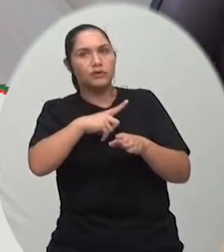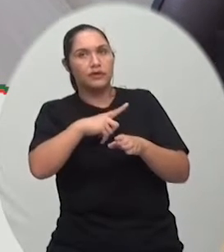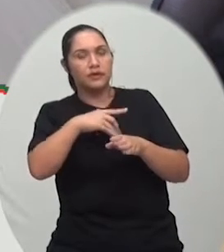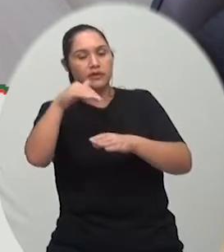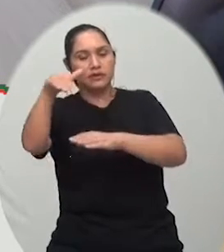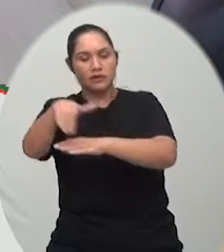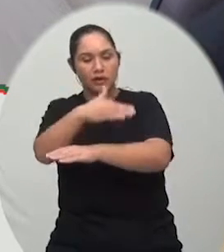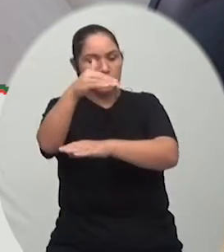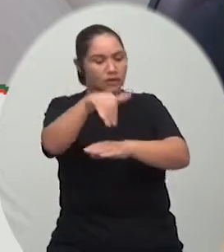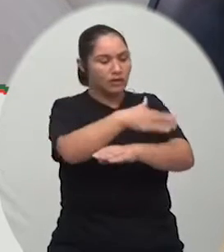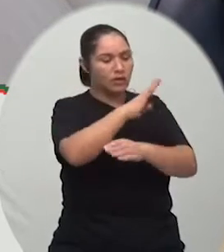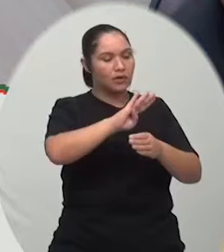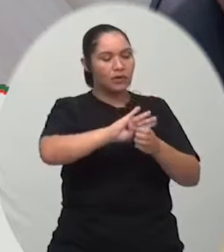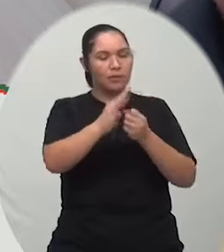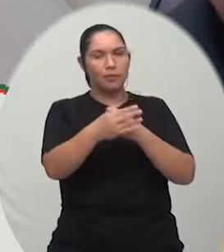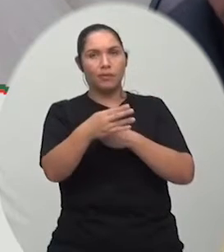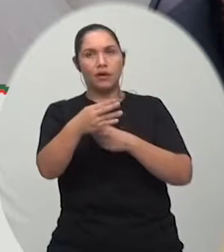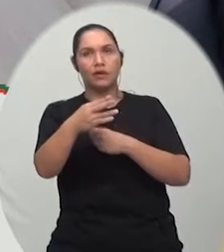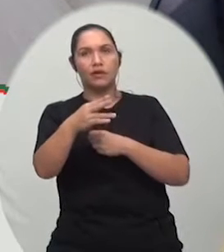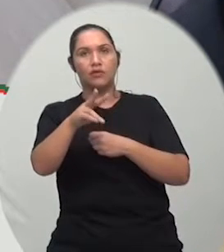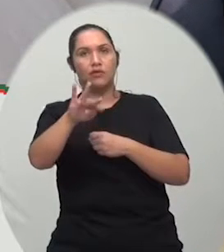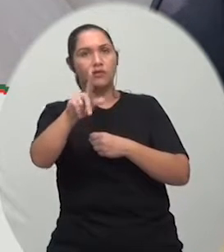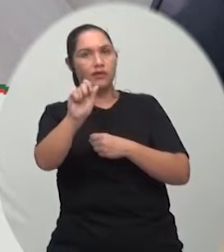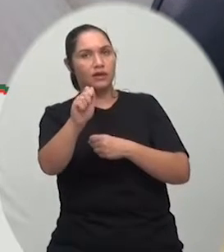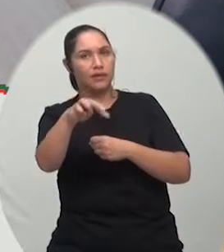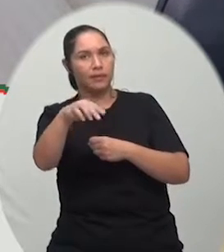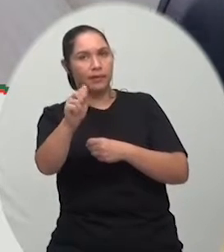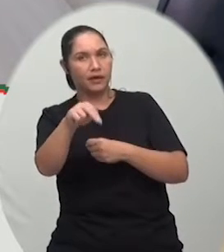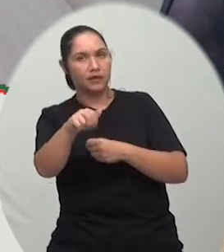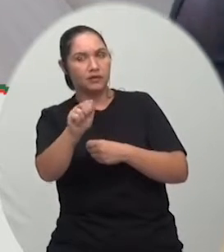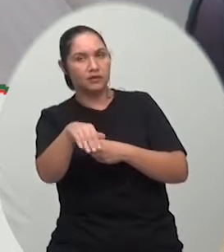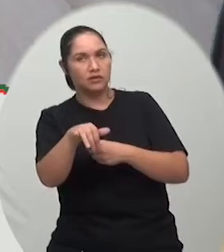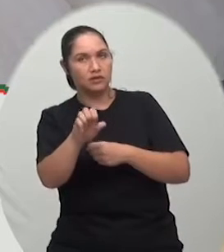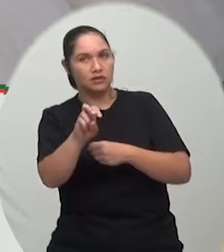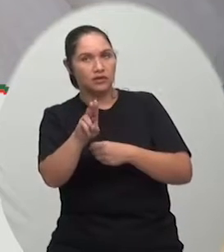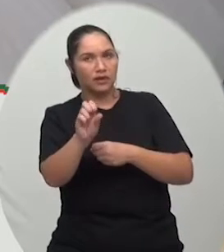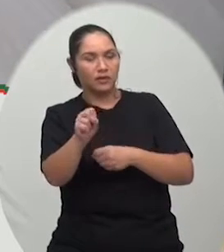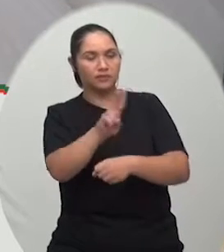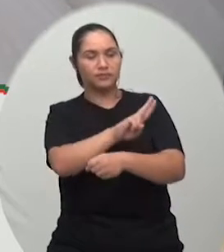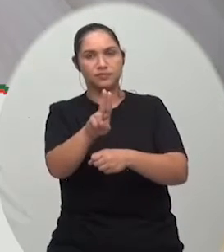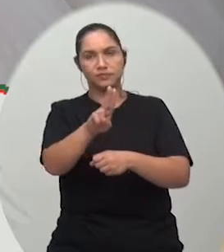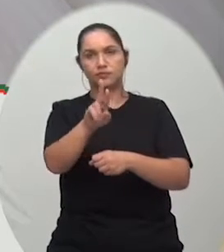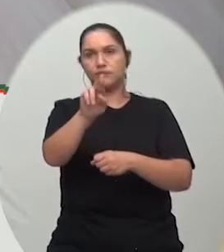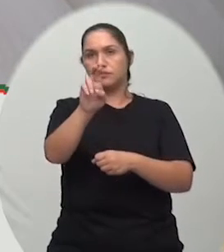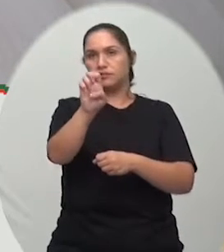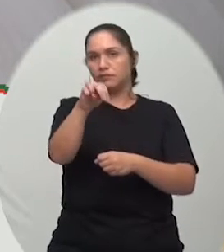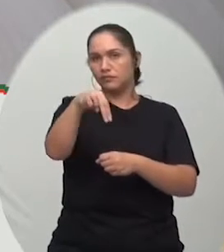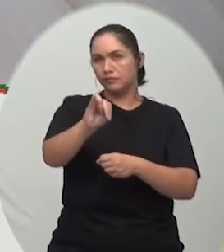Santos, Rua Sebastião dos Santos, Agenor Longo Guizone, Reni